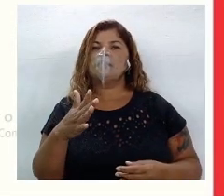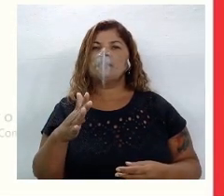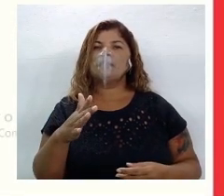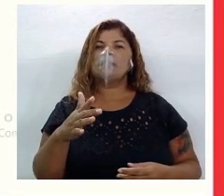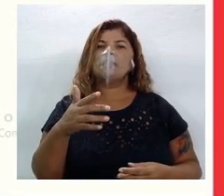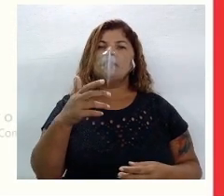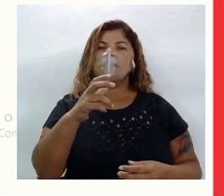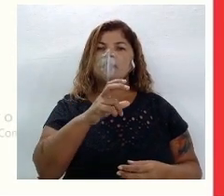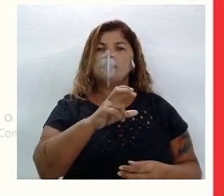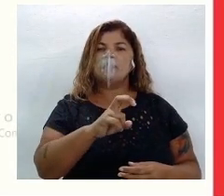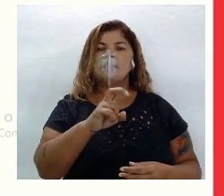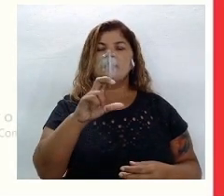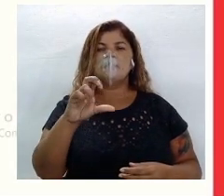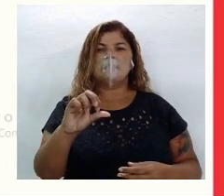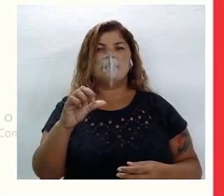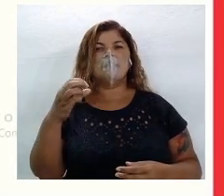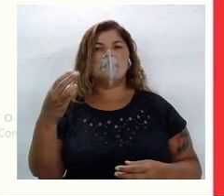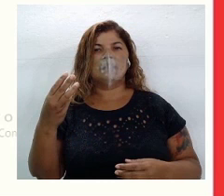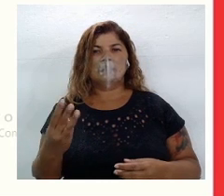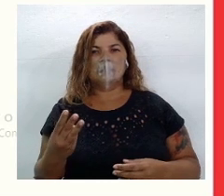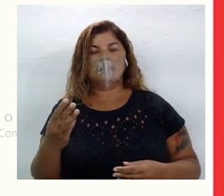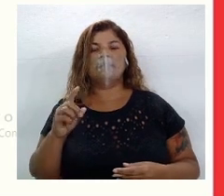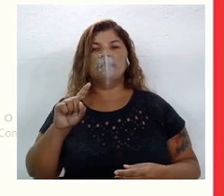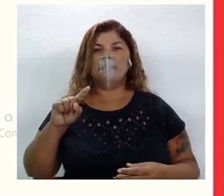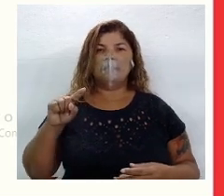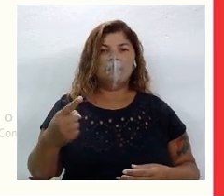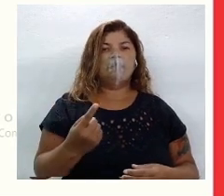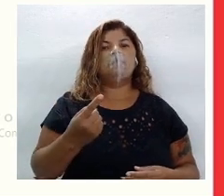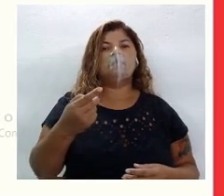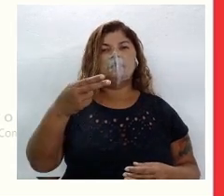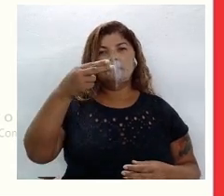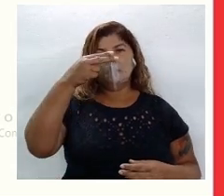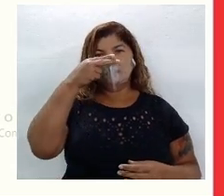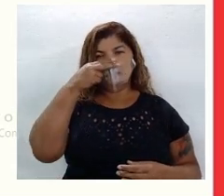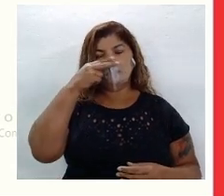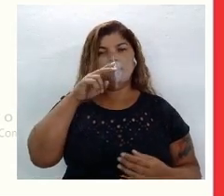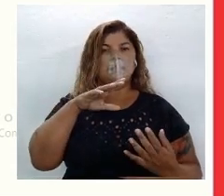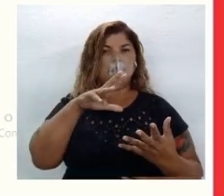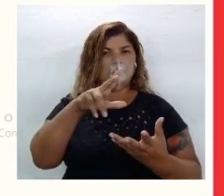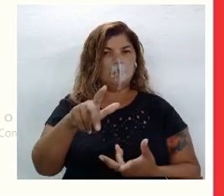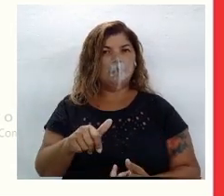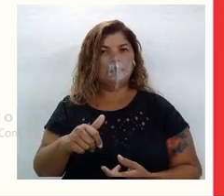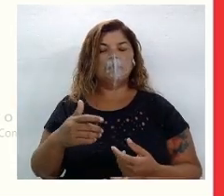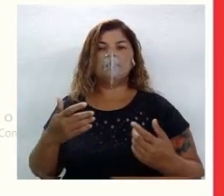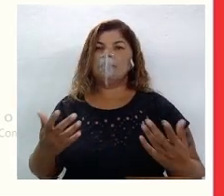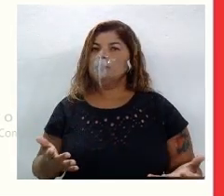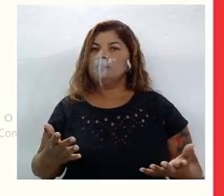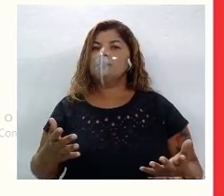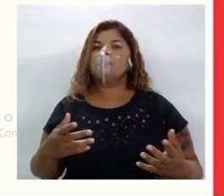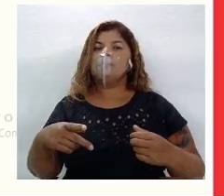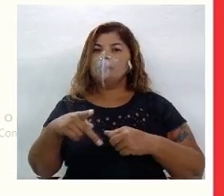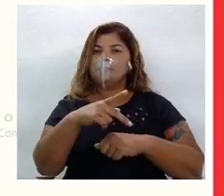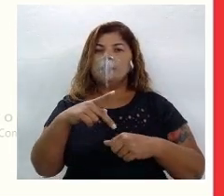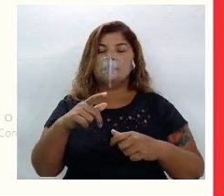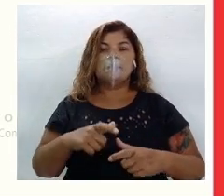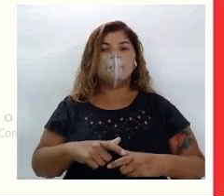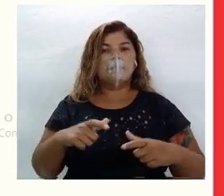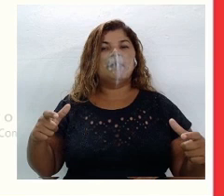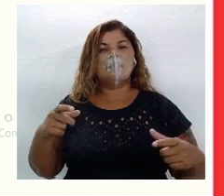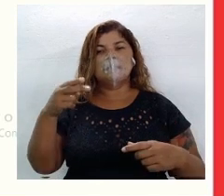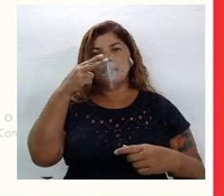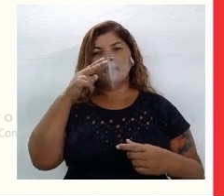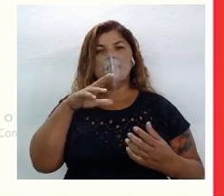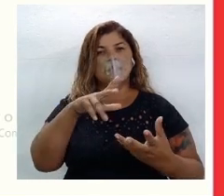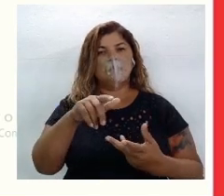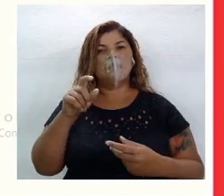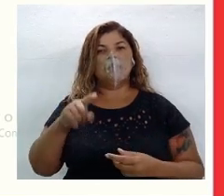de 593 milhões de protestantes no mundo. O país mais protestante